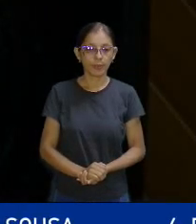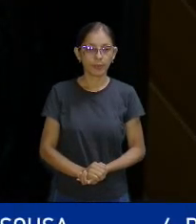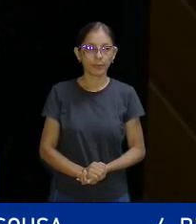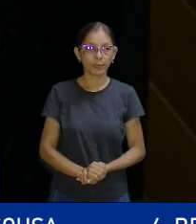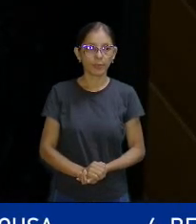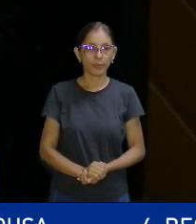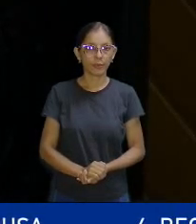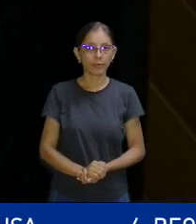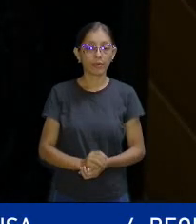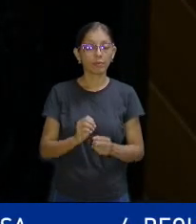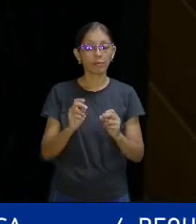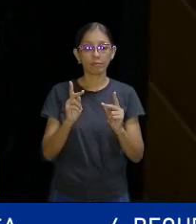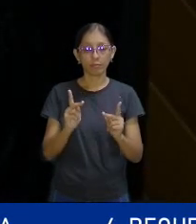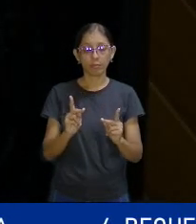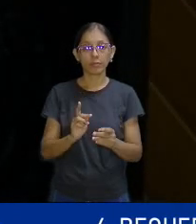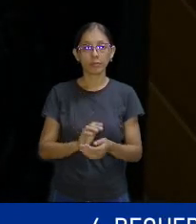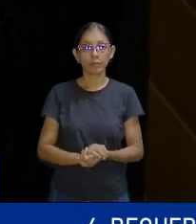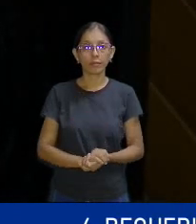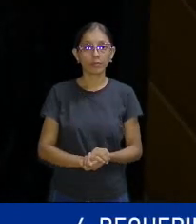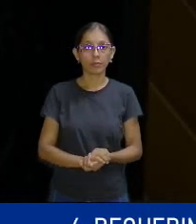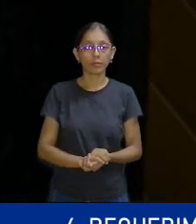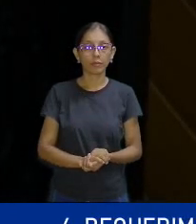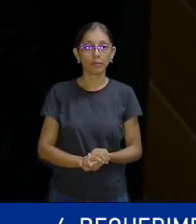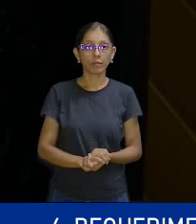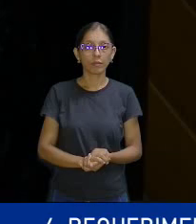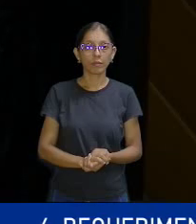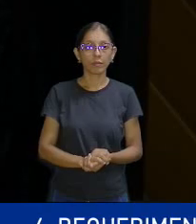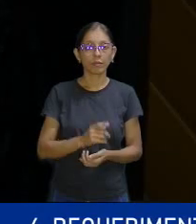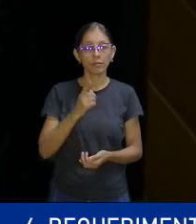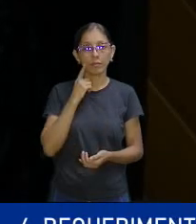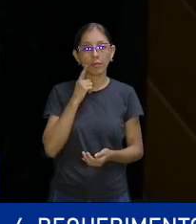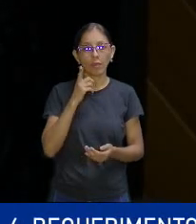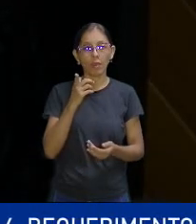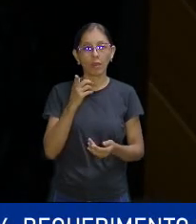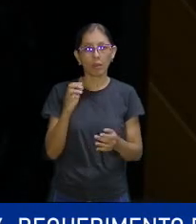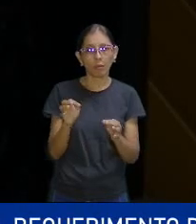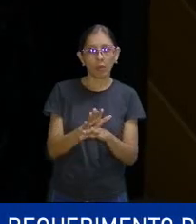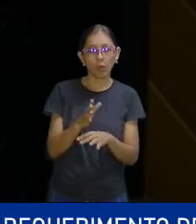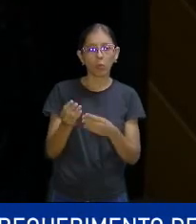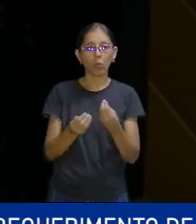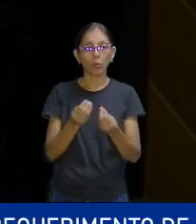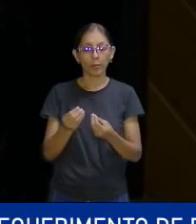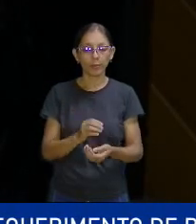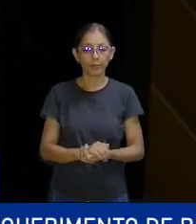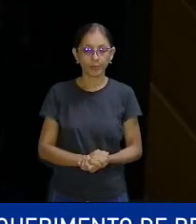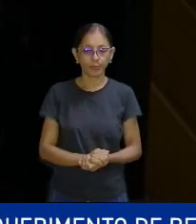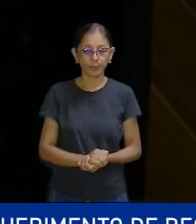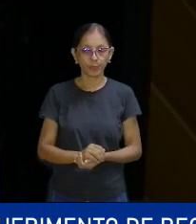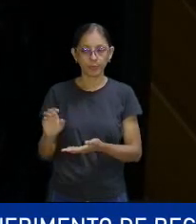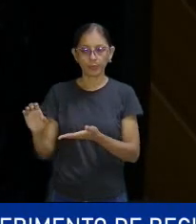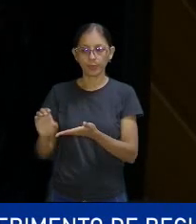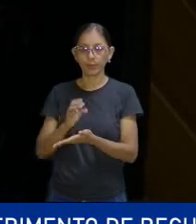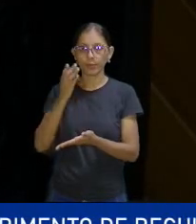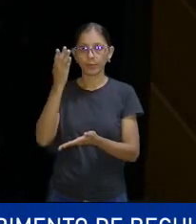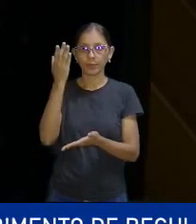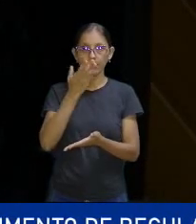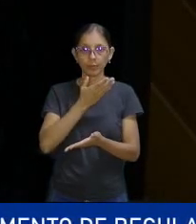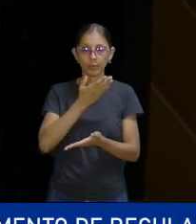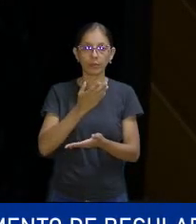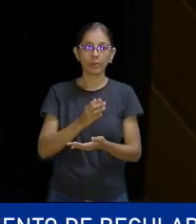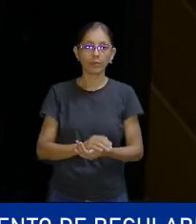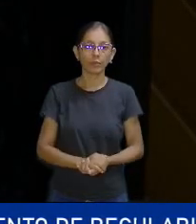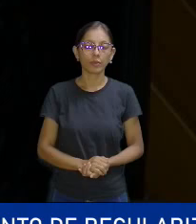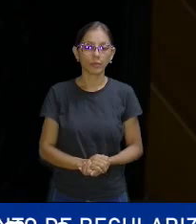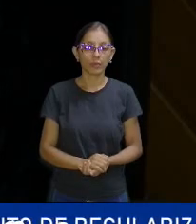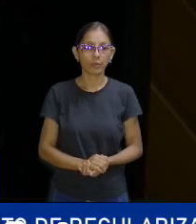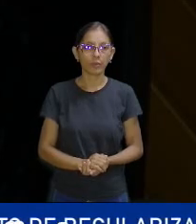essa questão do efeito suspensivo vai ficar vencida, né? A prestação de contas eleitorais constitui um dos